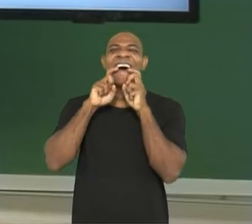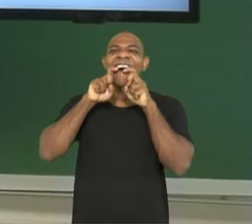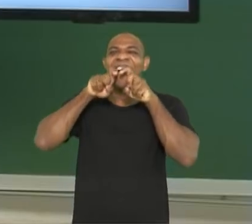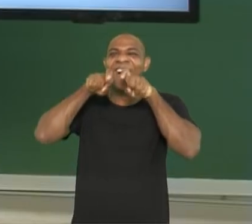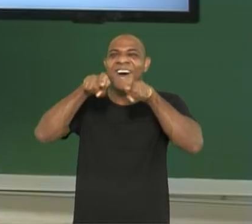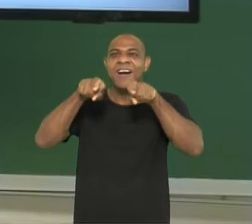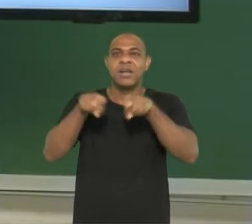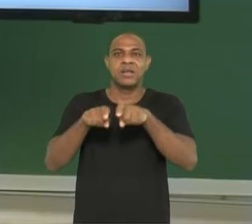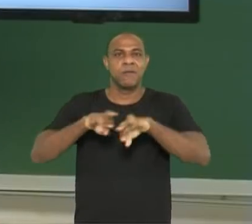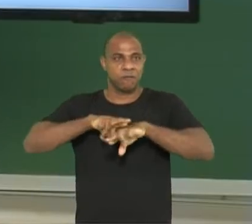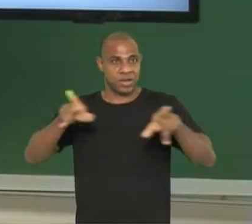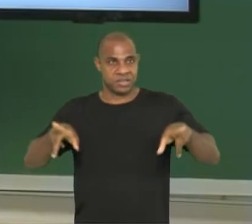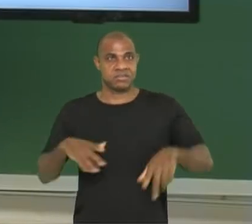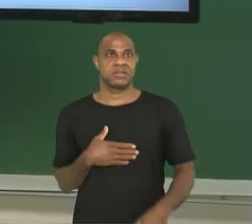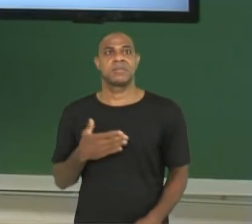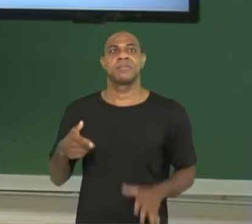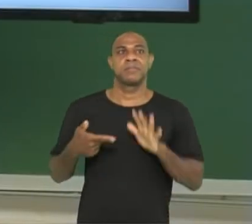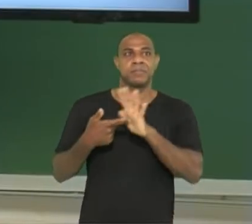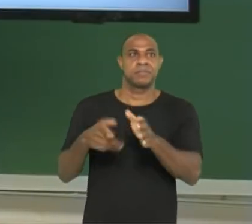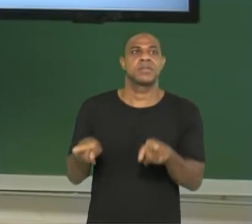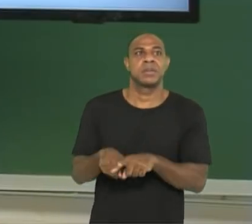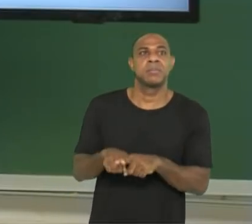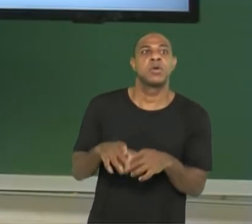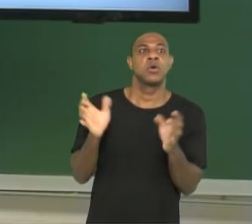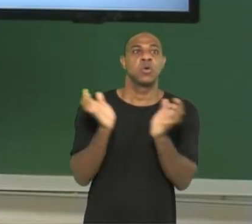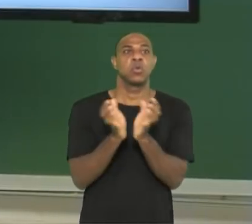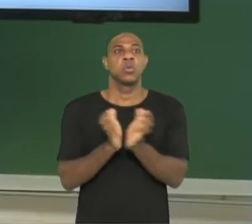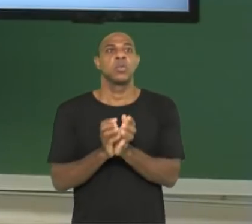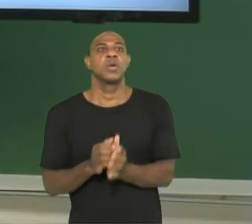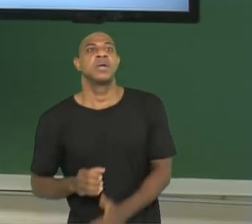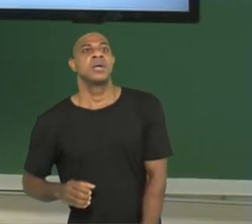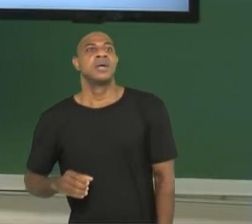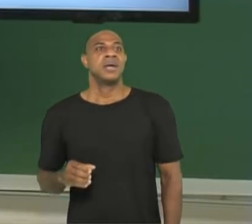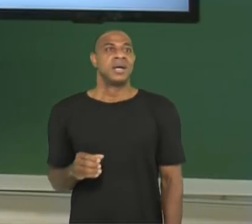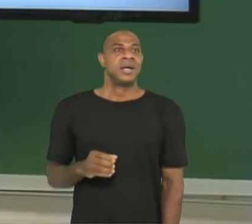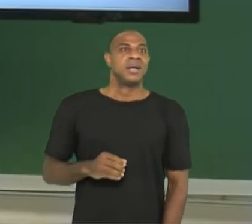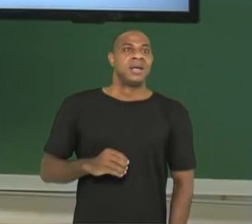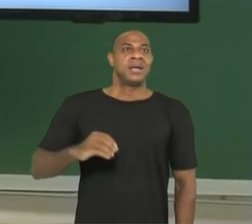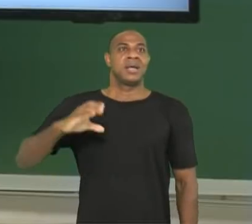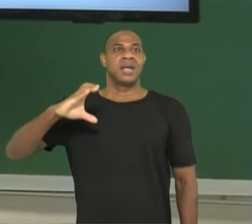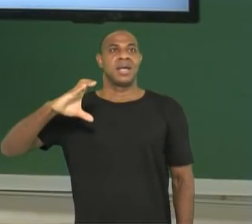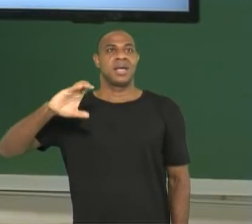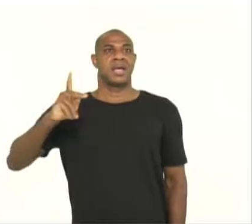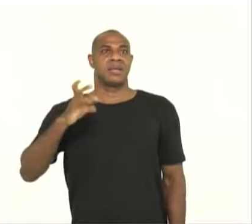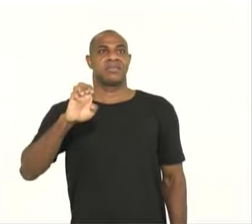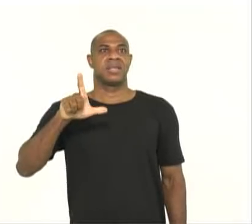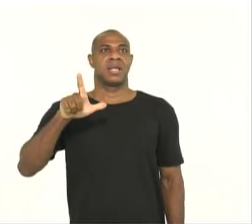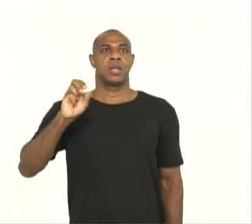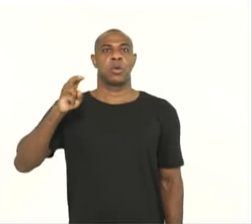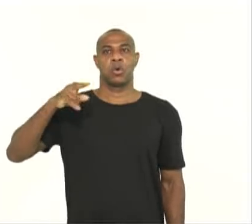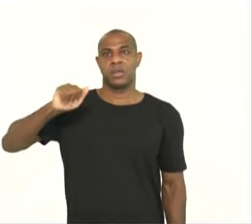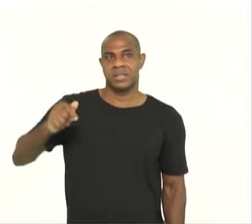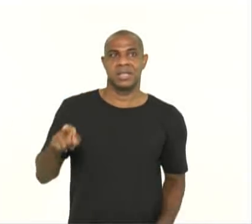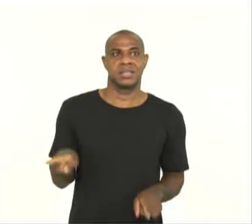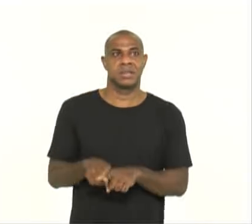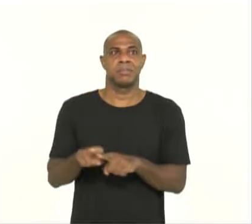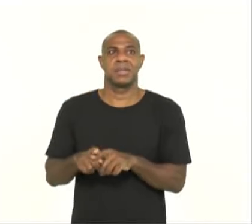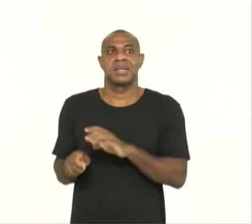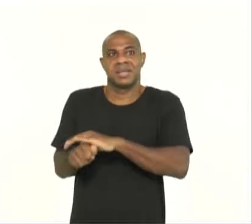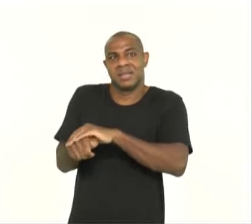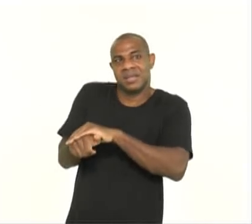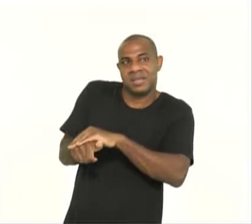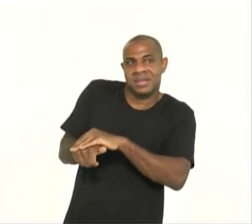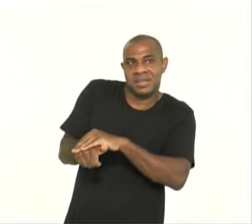grupo dos testudines ou quelônios, que a gente falou do jabuti agora há pouco. Eles são tartarugas marinhas ou tartarugas de água